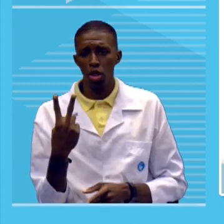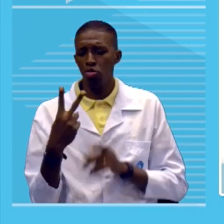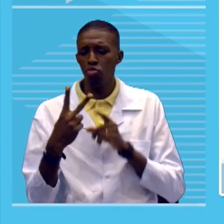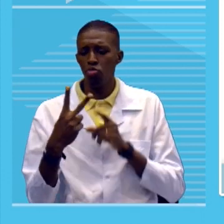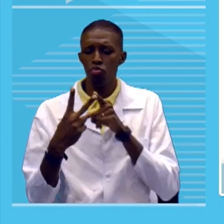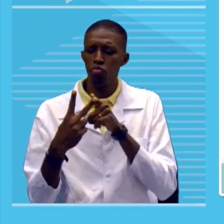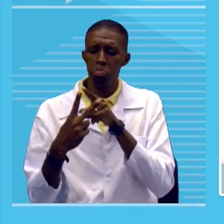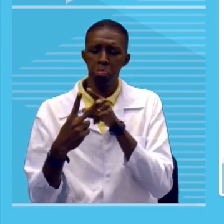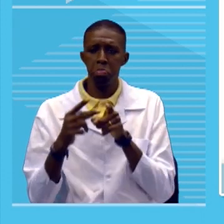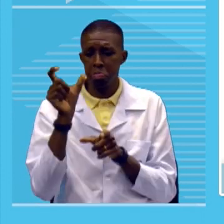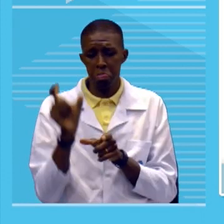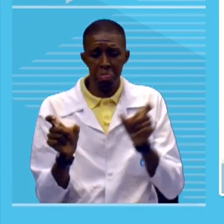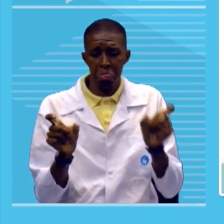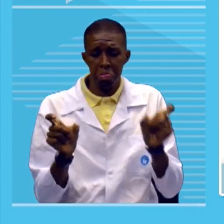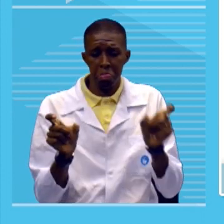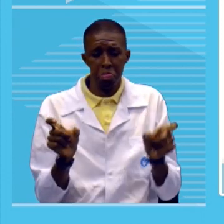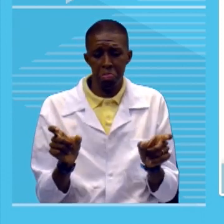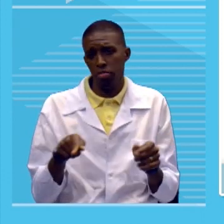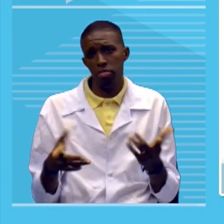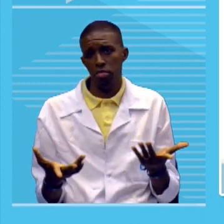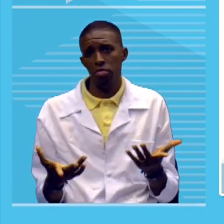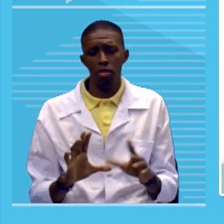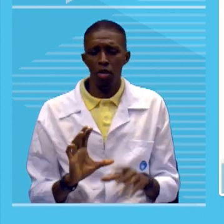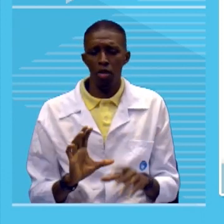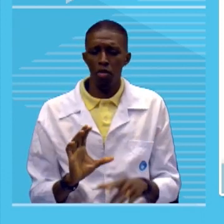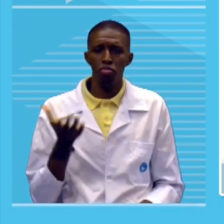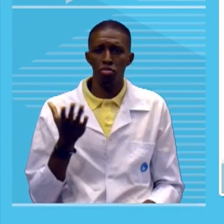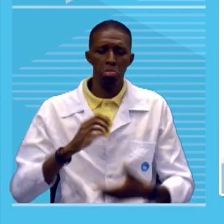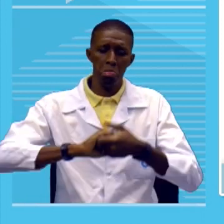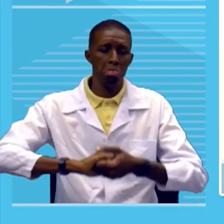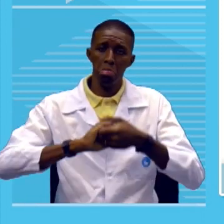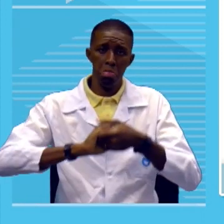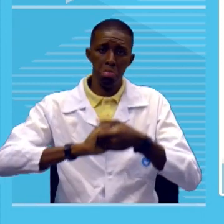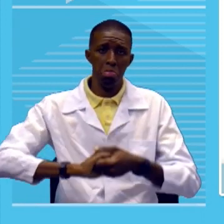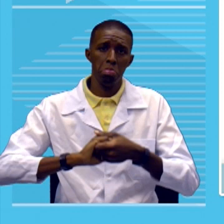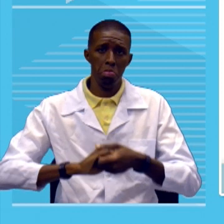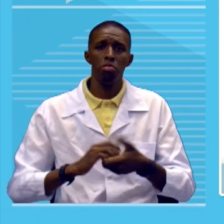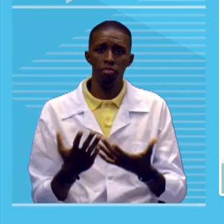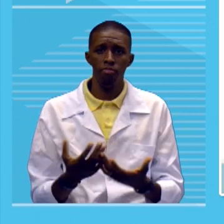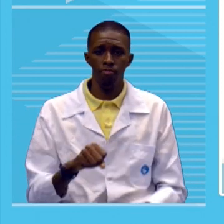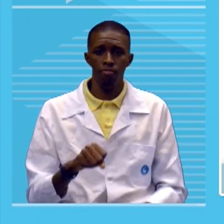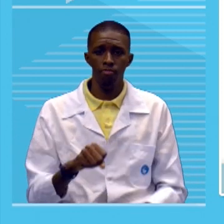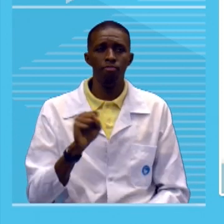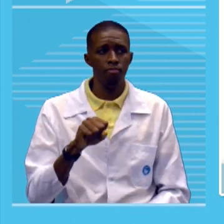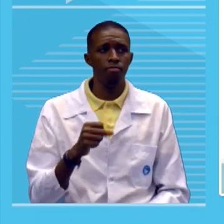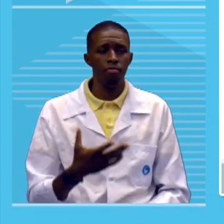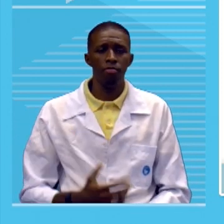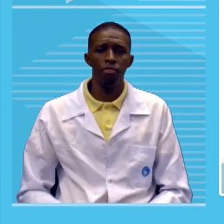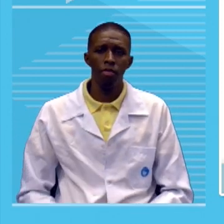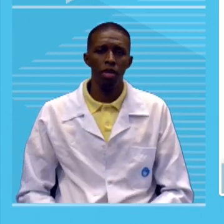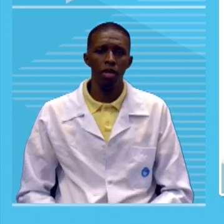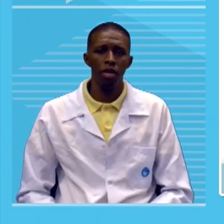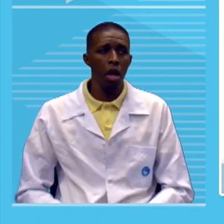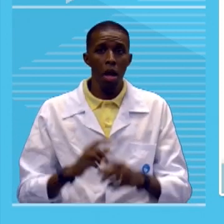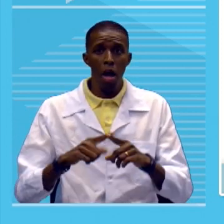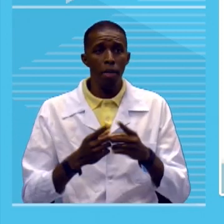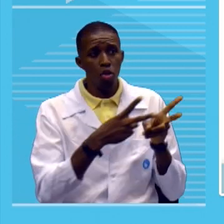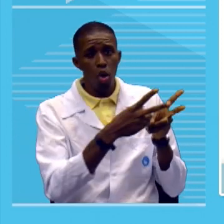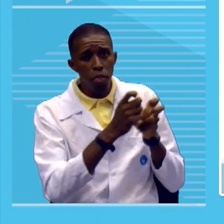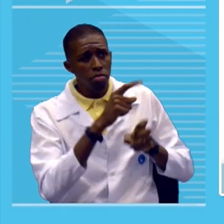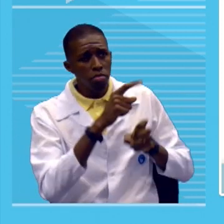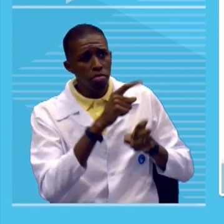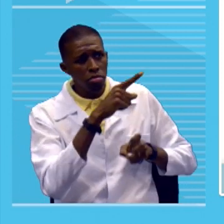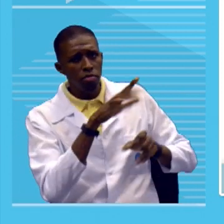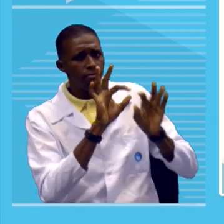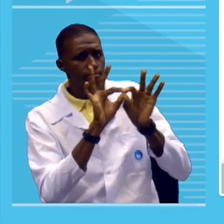pelo ponto, né, e acrescentou mais um outro ponto depois do pronome ela, você percebe